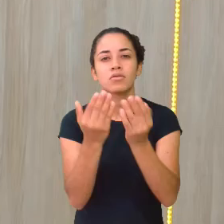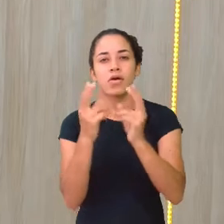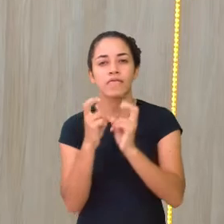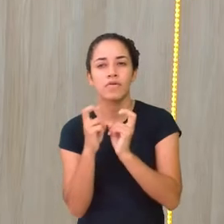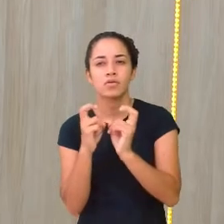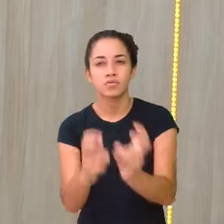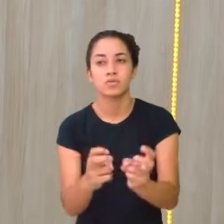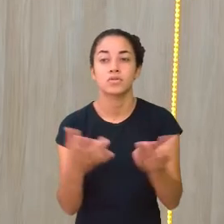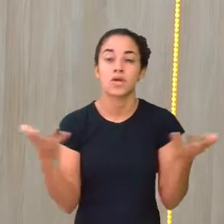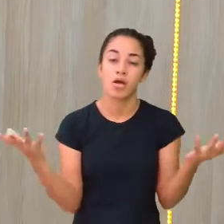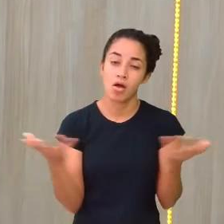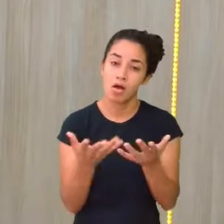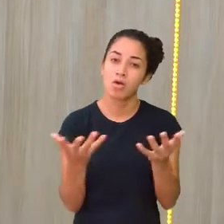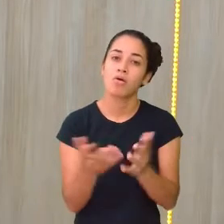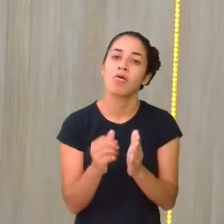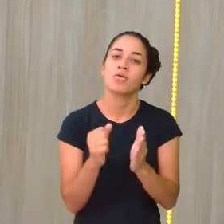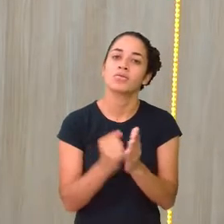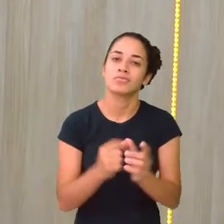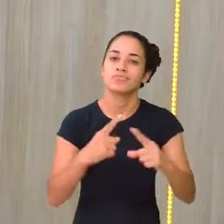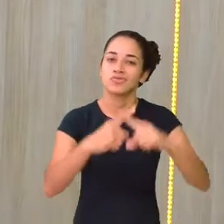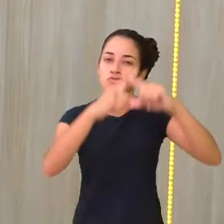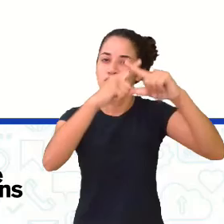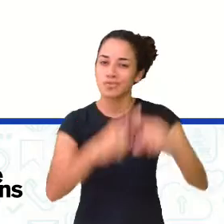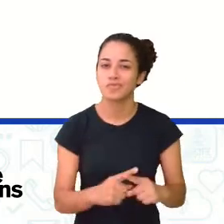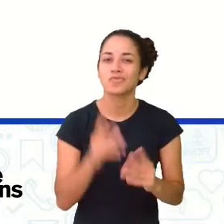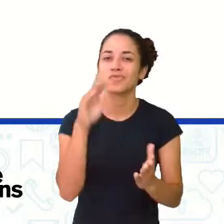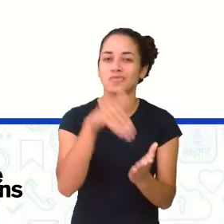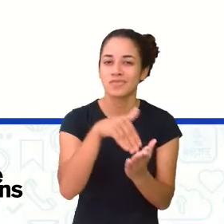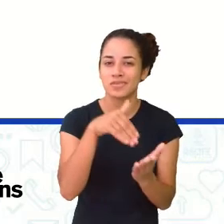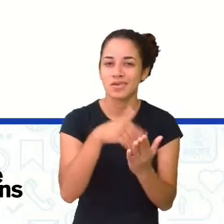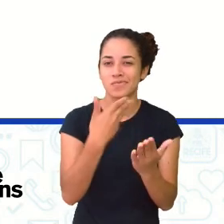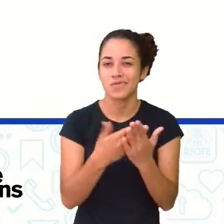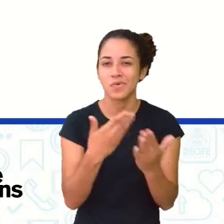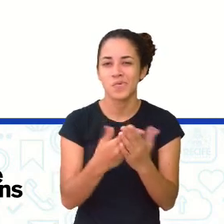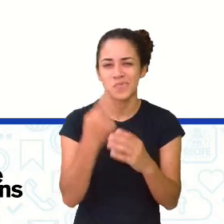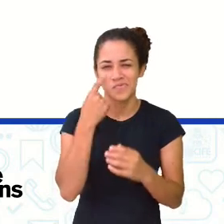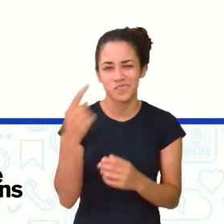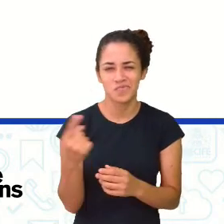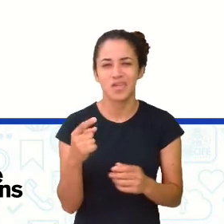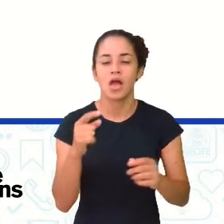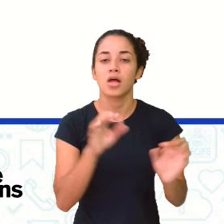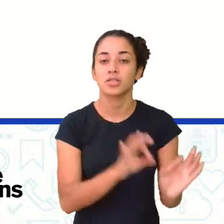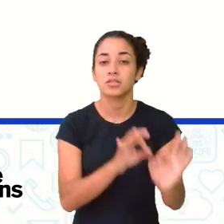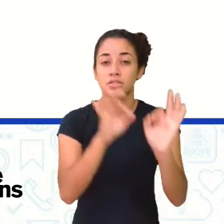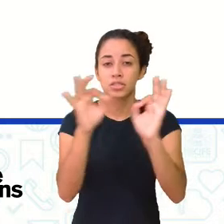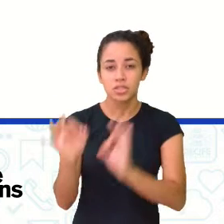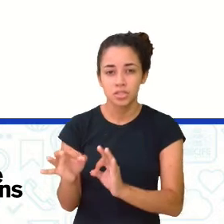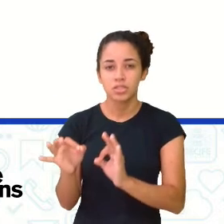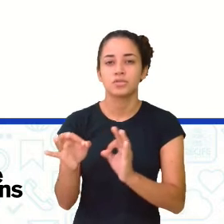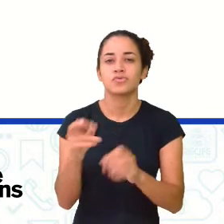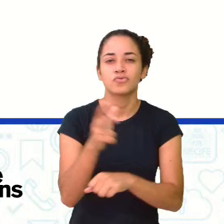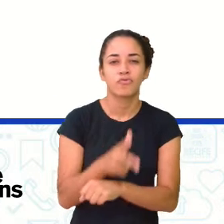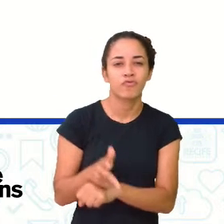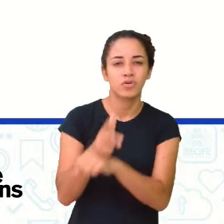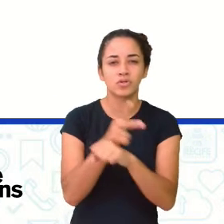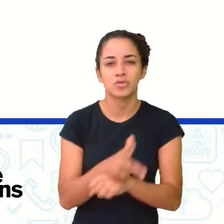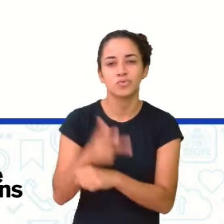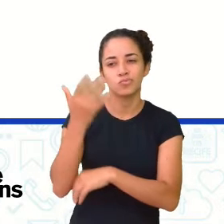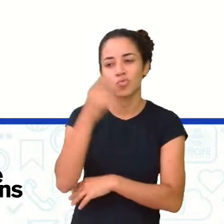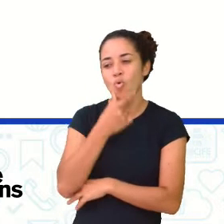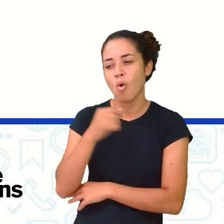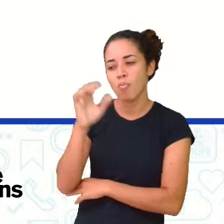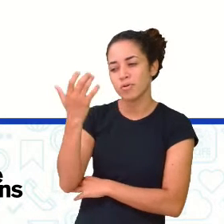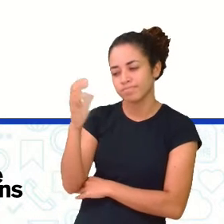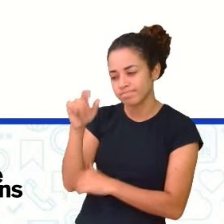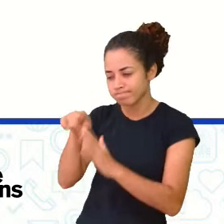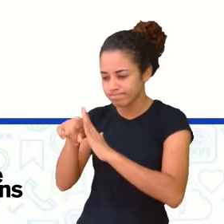no desafio, final da nossa aula. Ó. Assista um videozinho aí, ó. Os cientistas que expandiram as fronteiras, Milton Santos, que